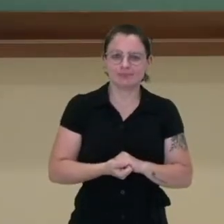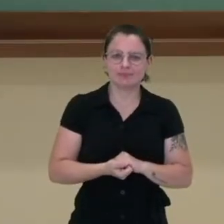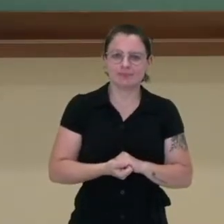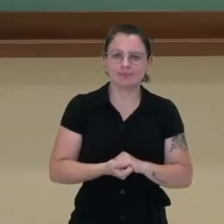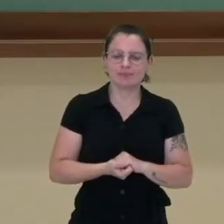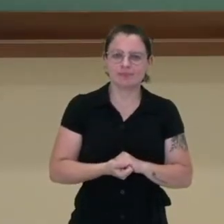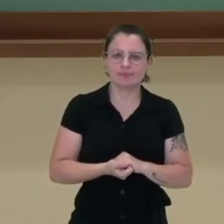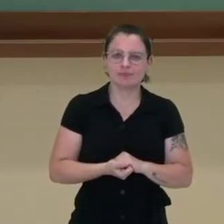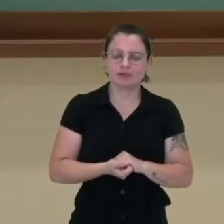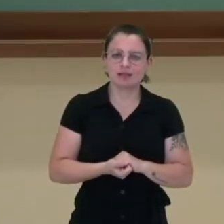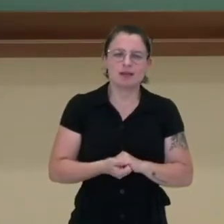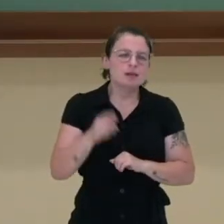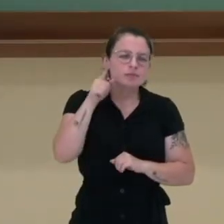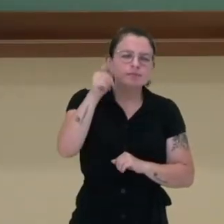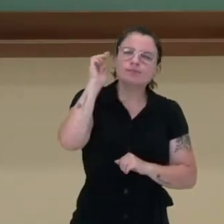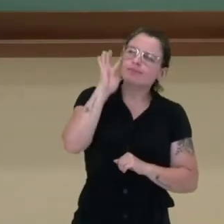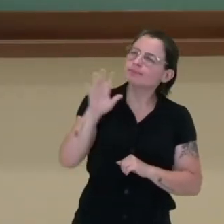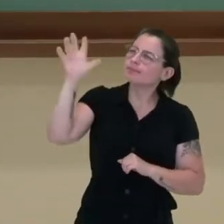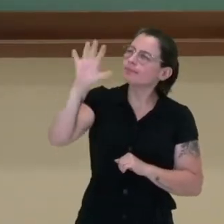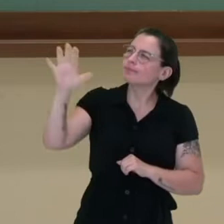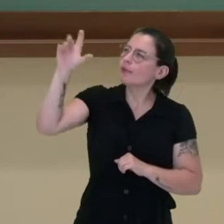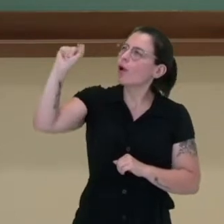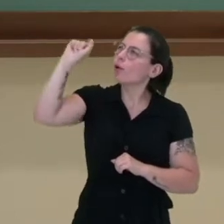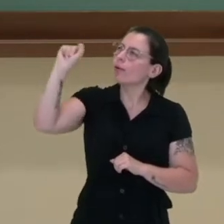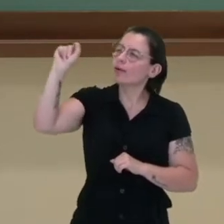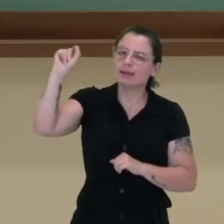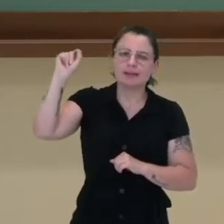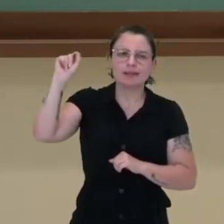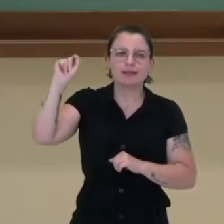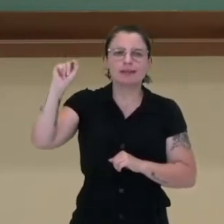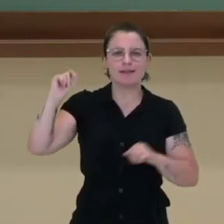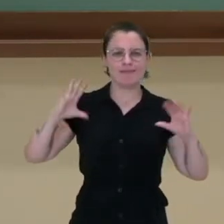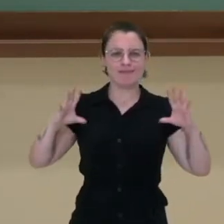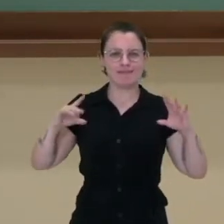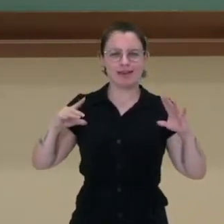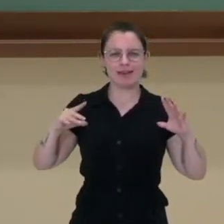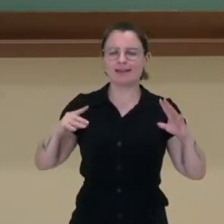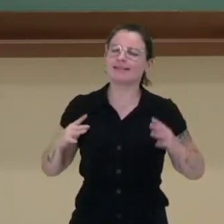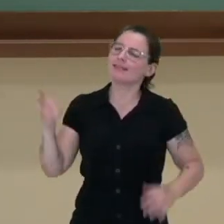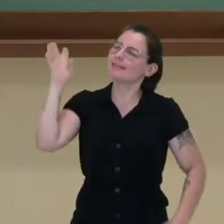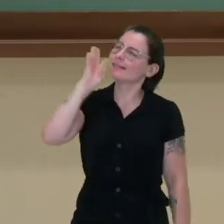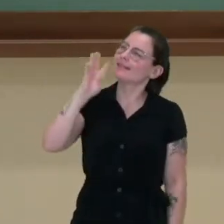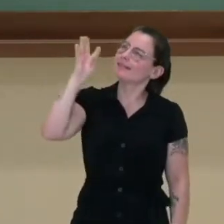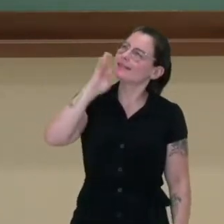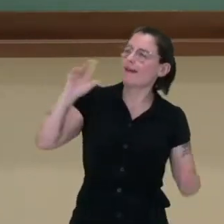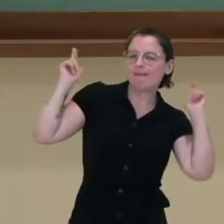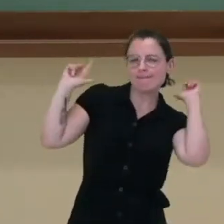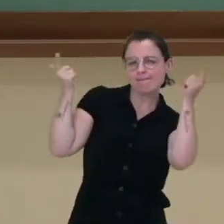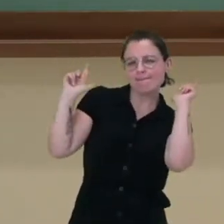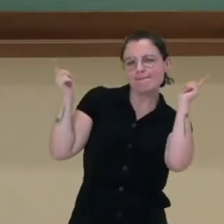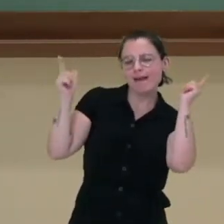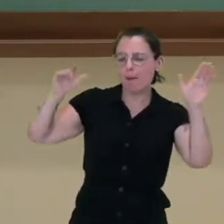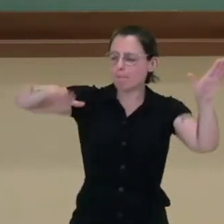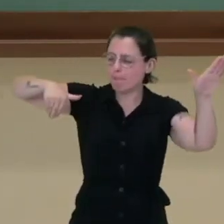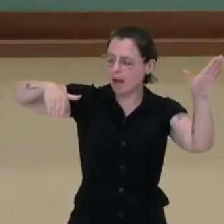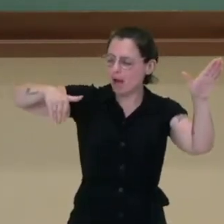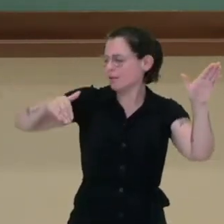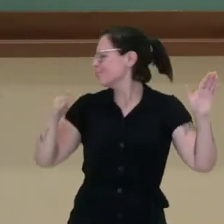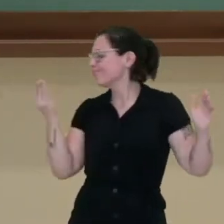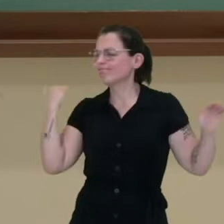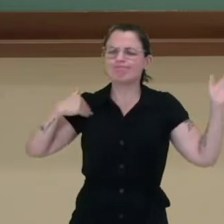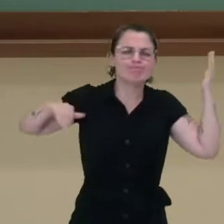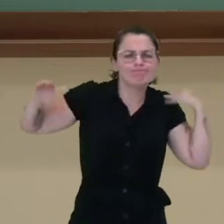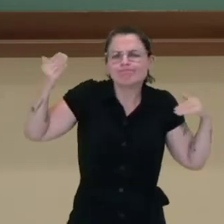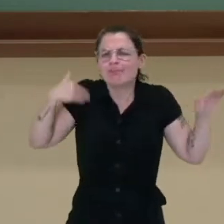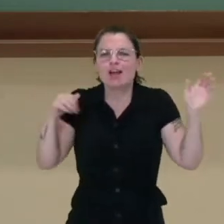situação? Imagine você nas suas férias. Que legal, curtindo lá na praia, passeando com a